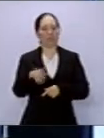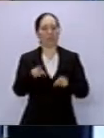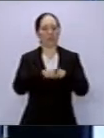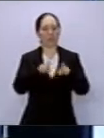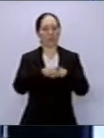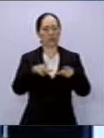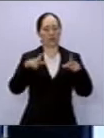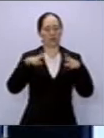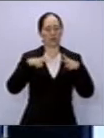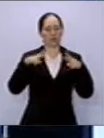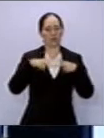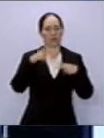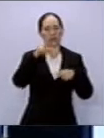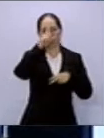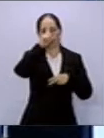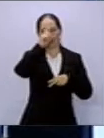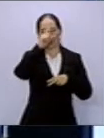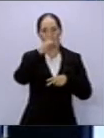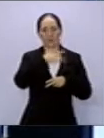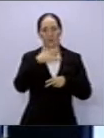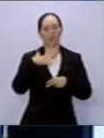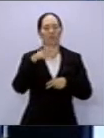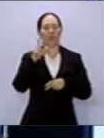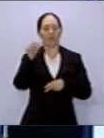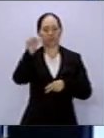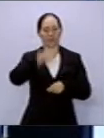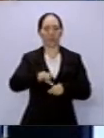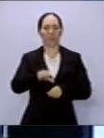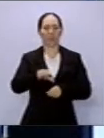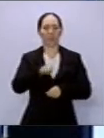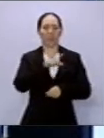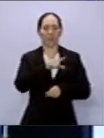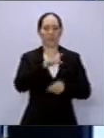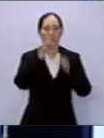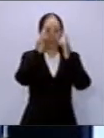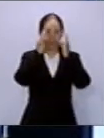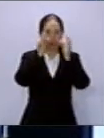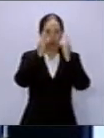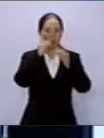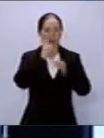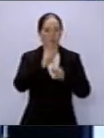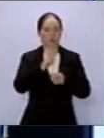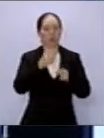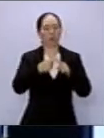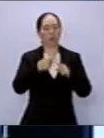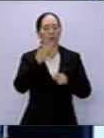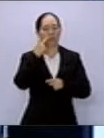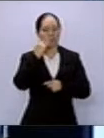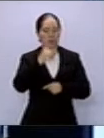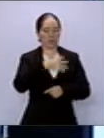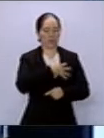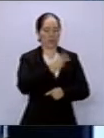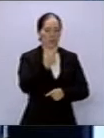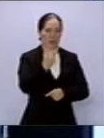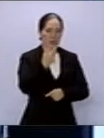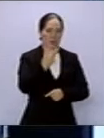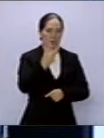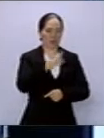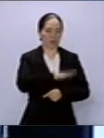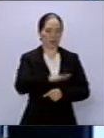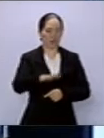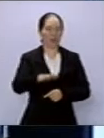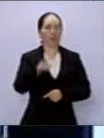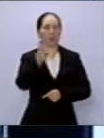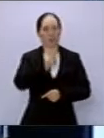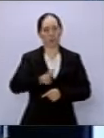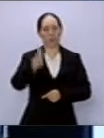privada o atendimento é de péssima qualidade sou testemunha por ser pai de duas crianças pequenas que utilizam